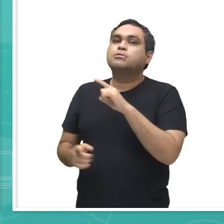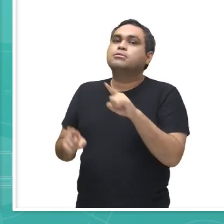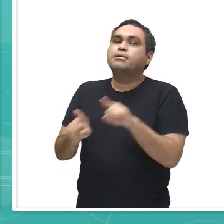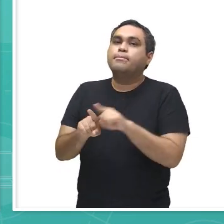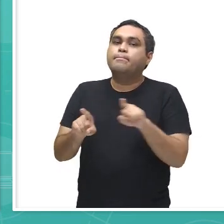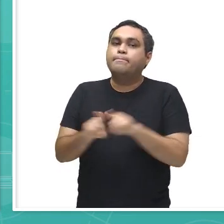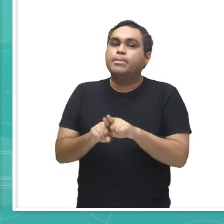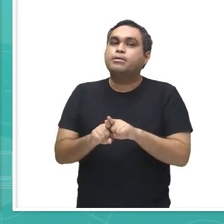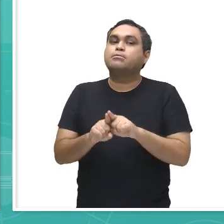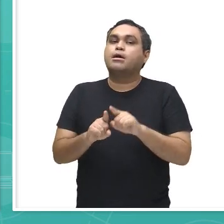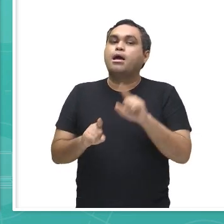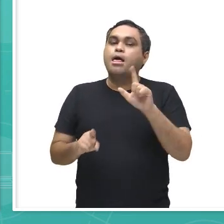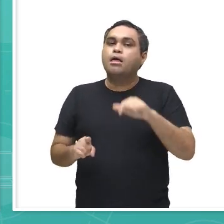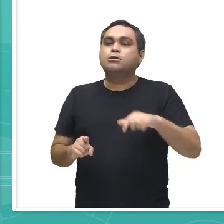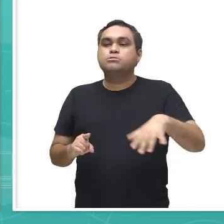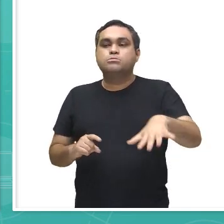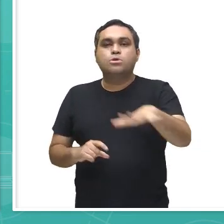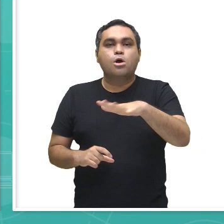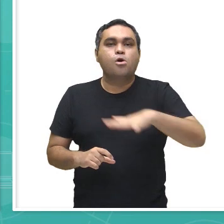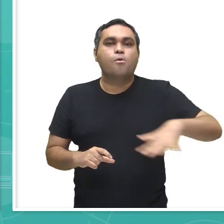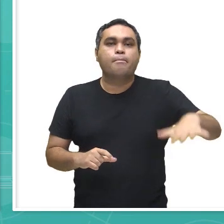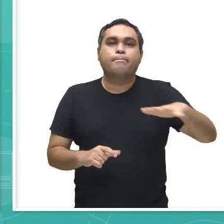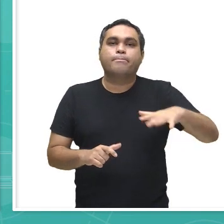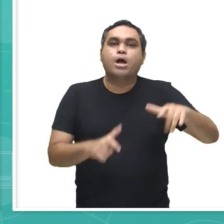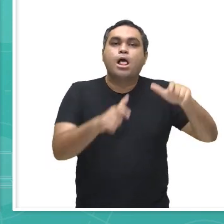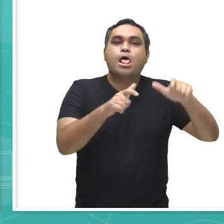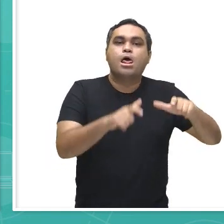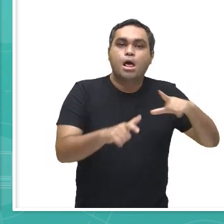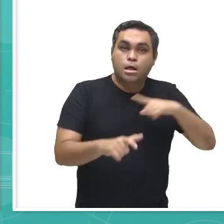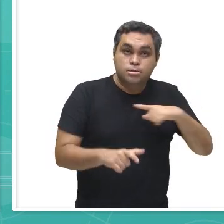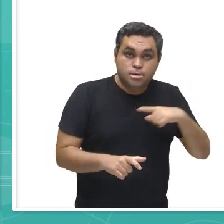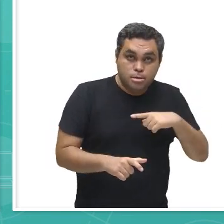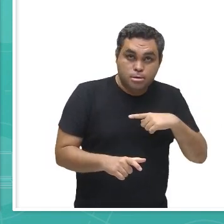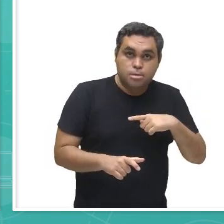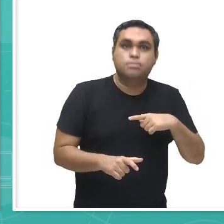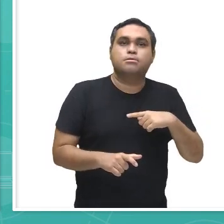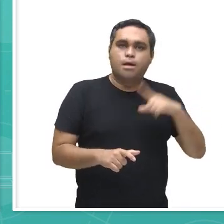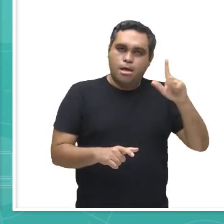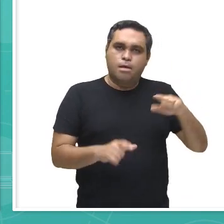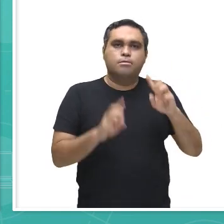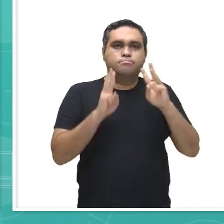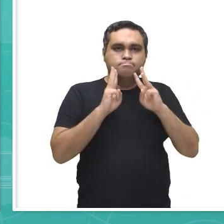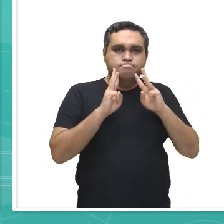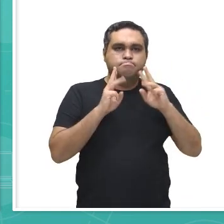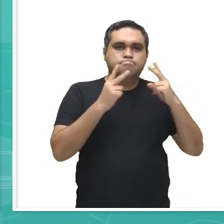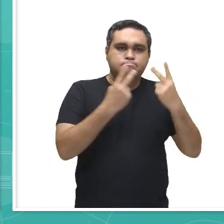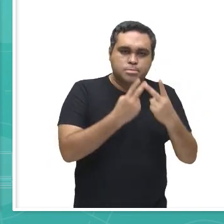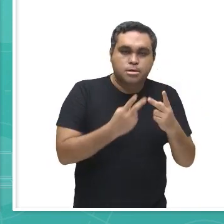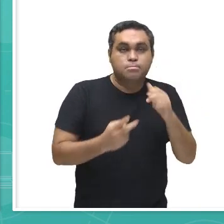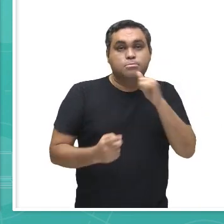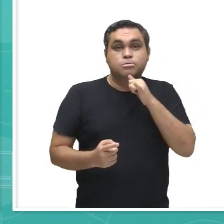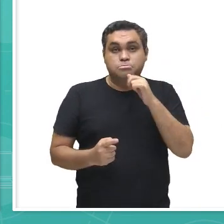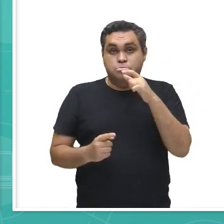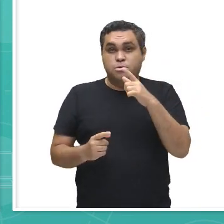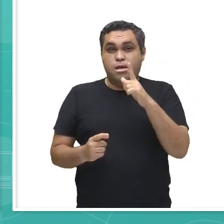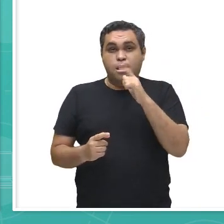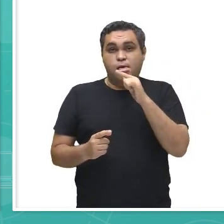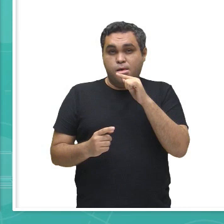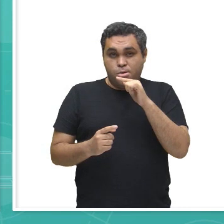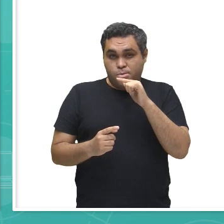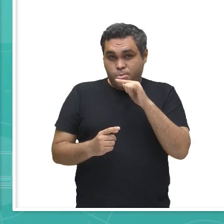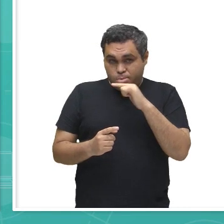um lugar no espaço. E aí a gente observa aqui o exemplo do líquido, A gente tem